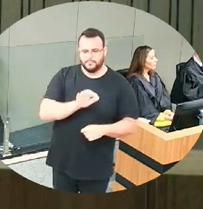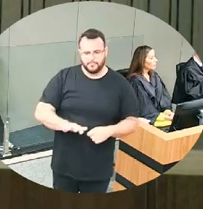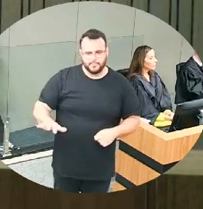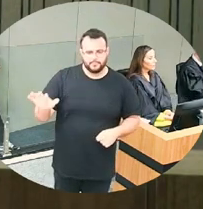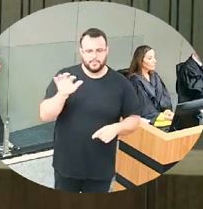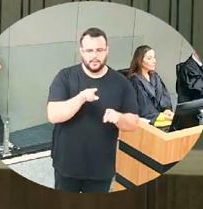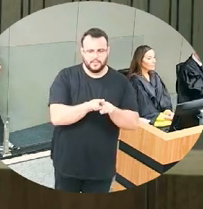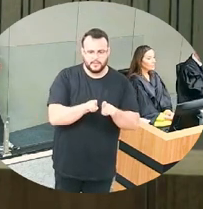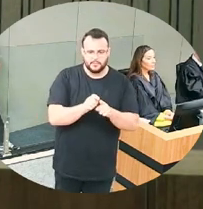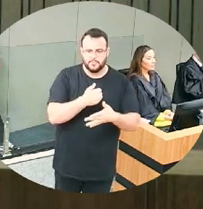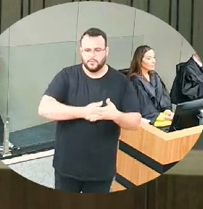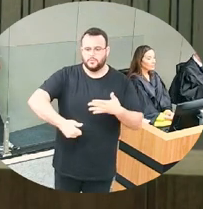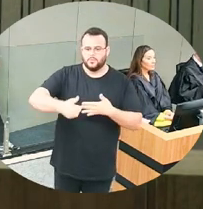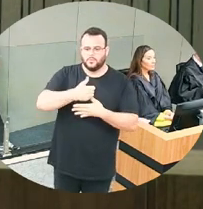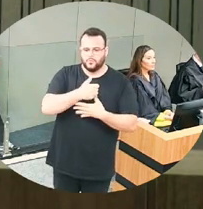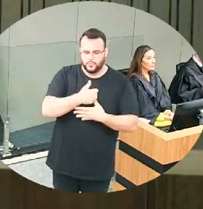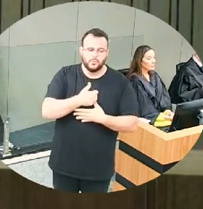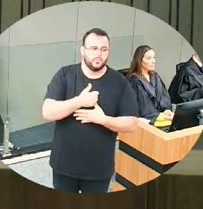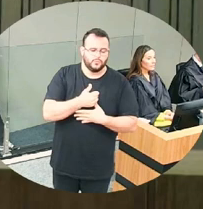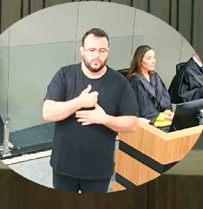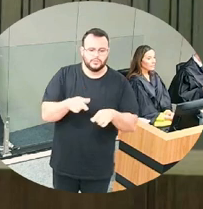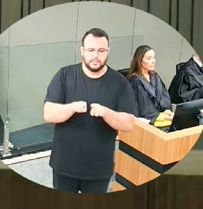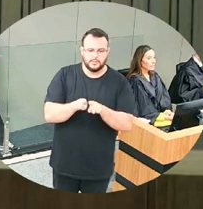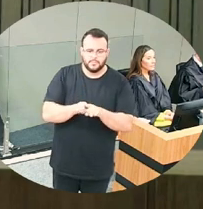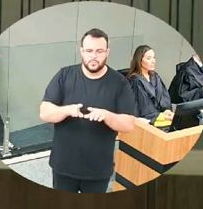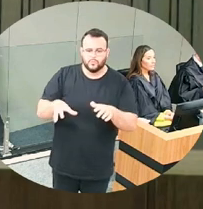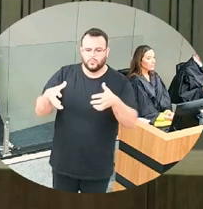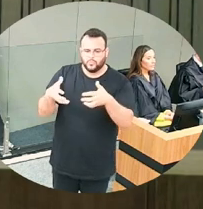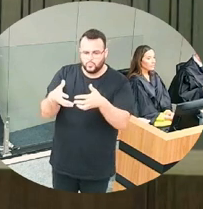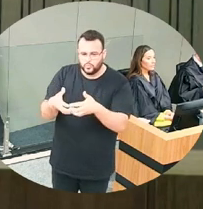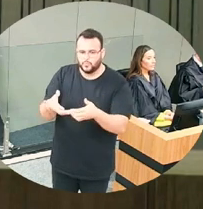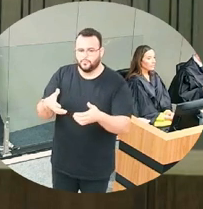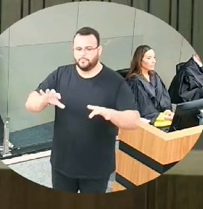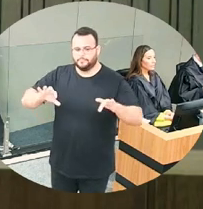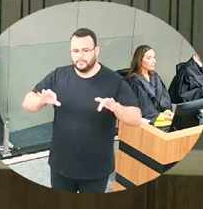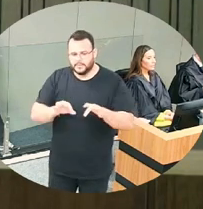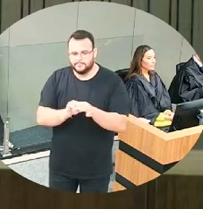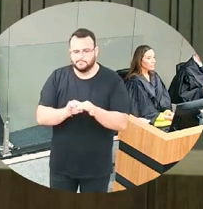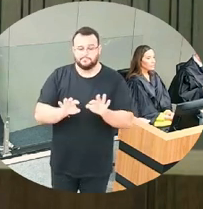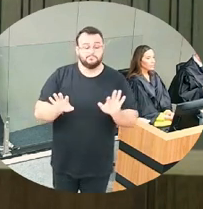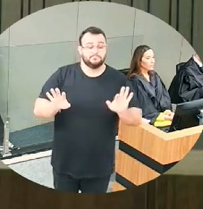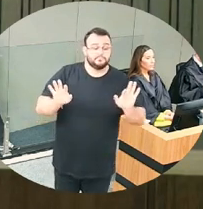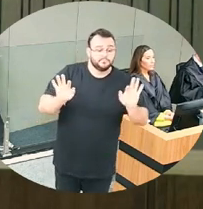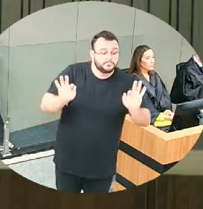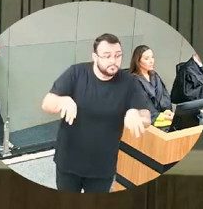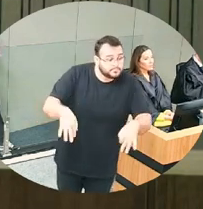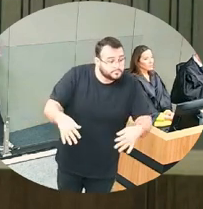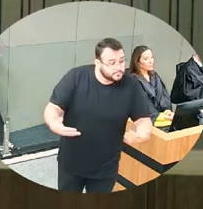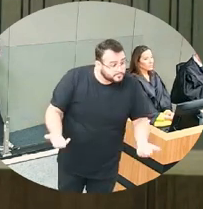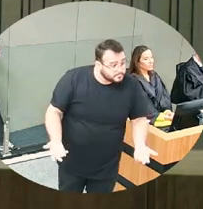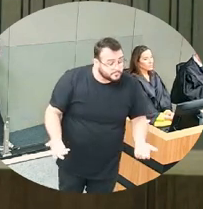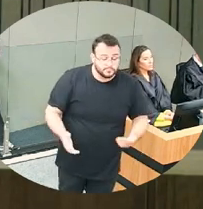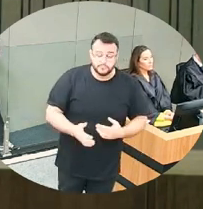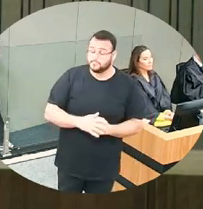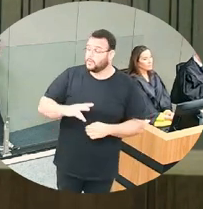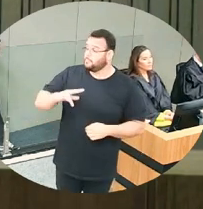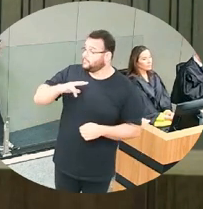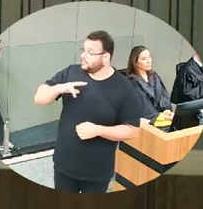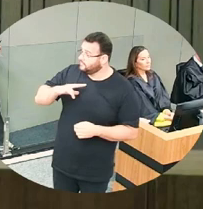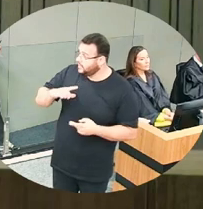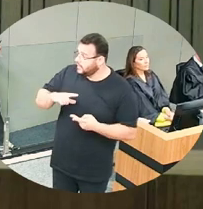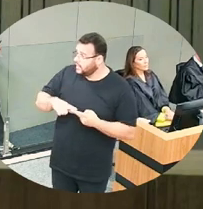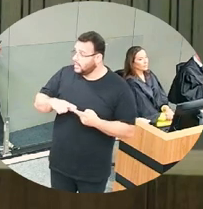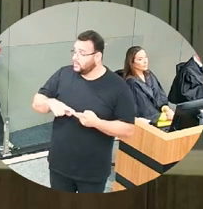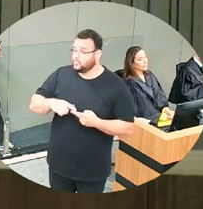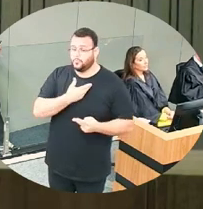modo a prevalecer o bem comum e o senso de coletividade Afinal esses entes públicos ou privados